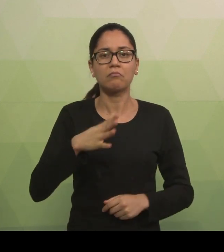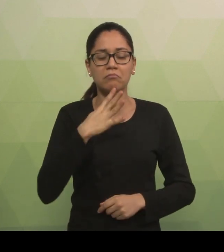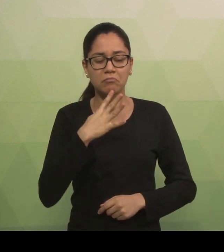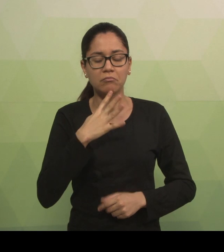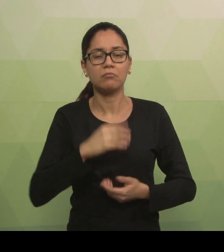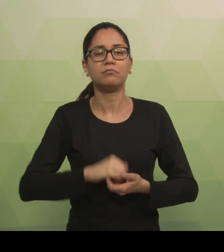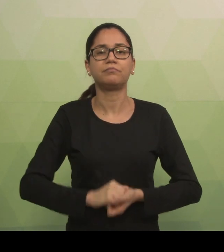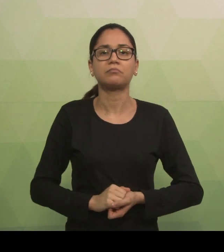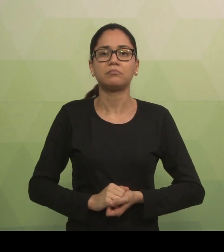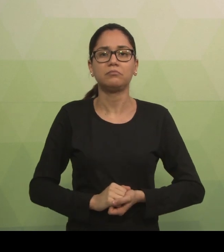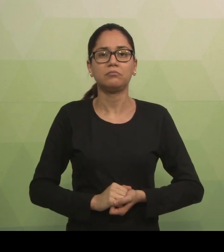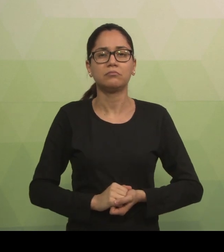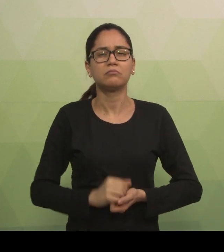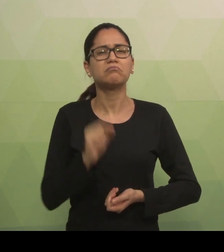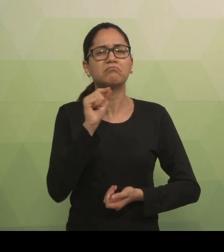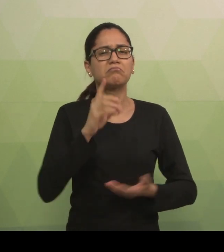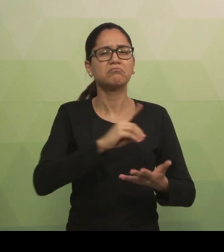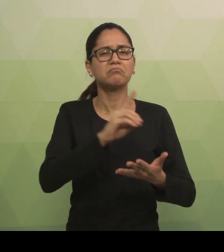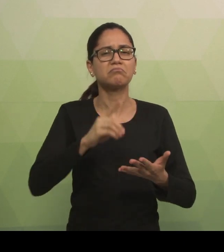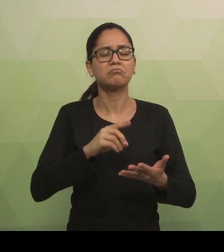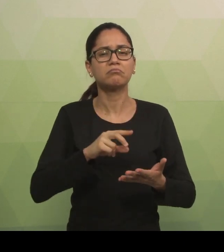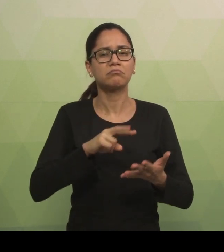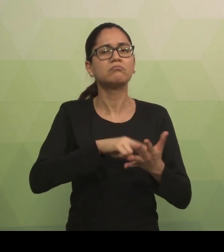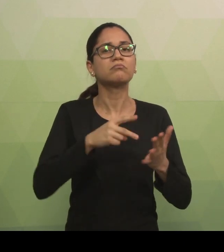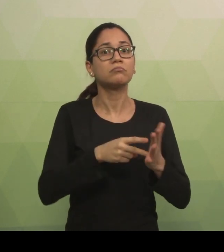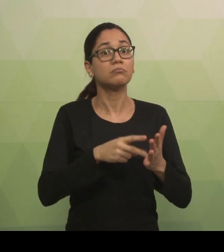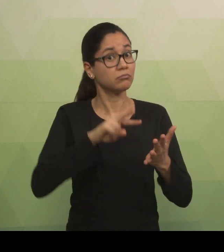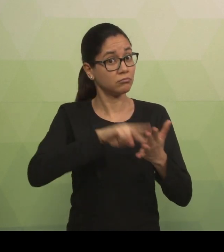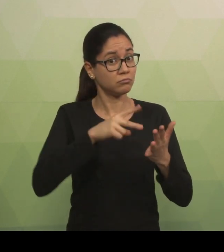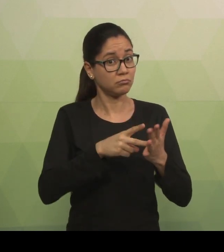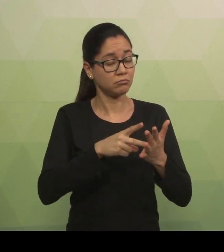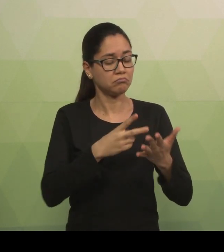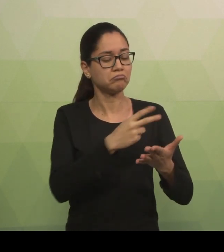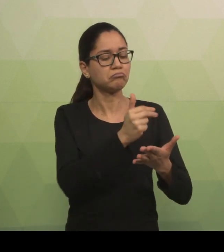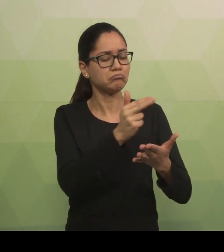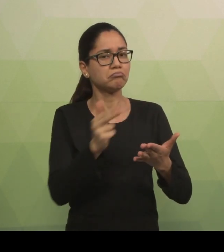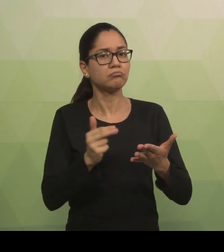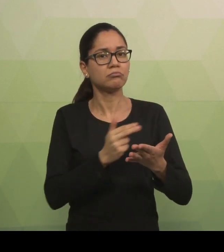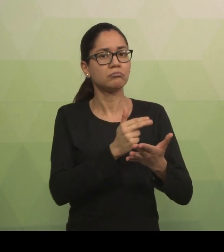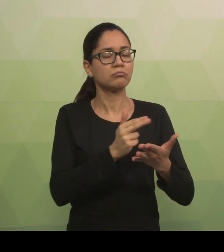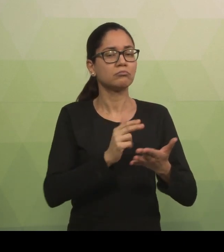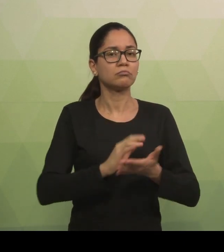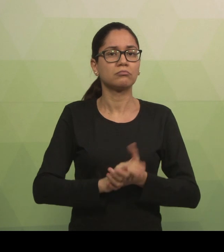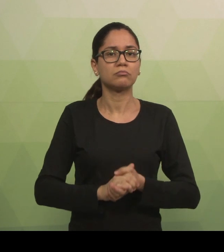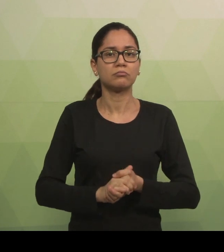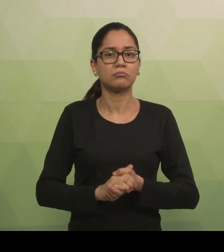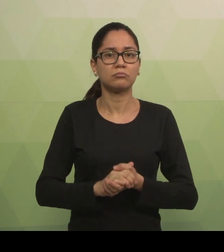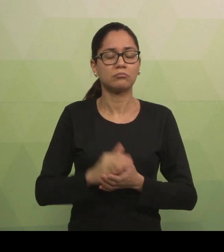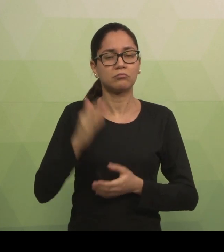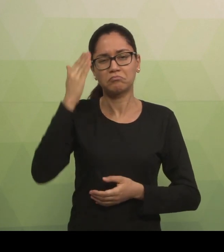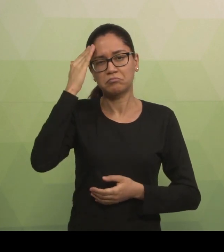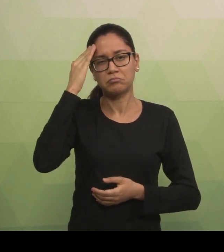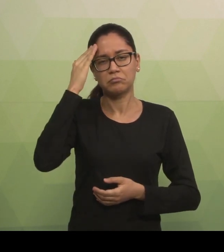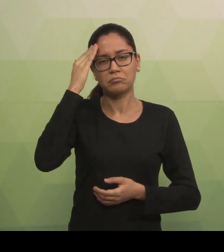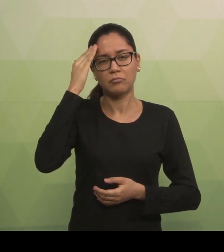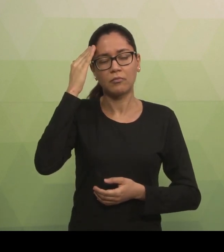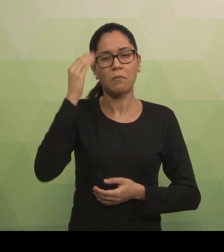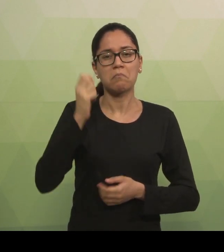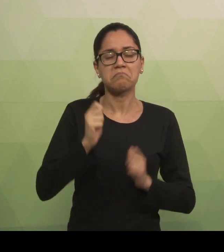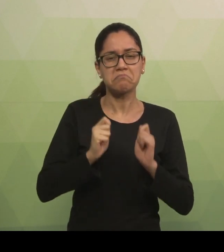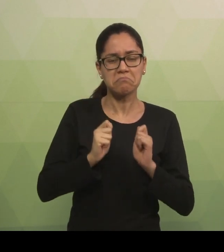design? Design em português quer dizer desenho. Desenho pode ser entendido como um projeto ou um conceito